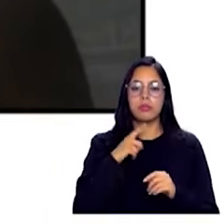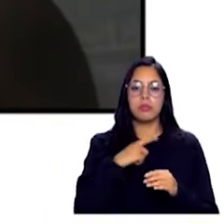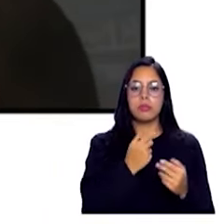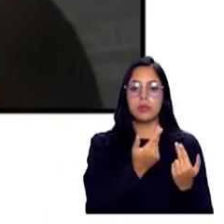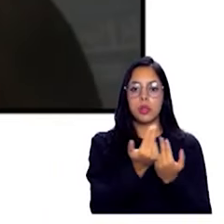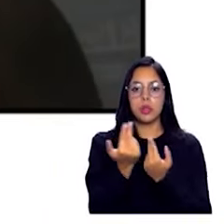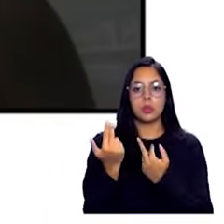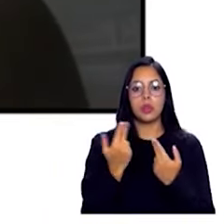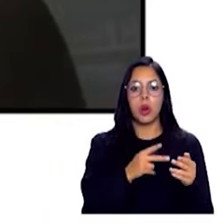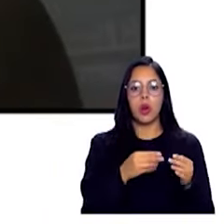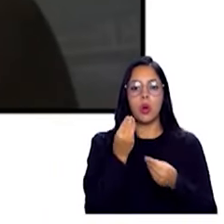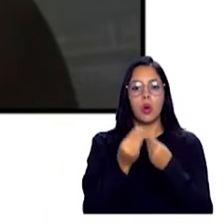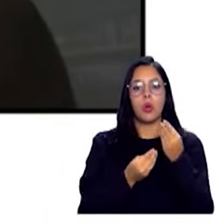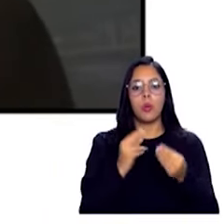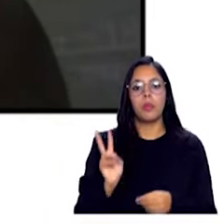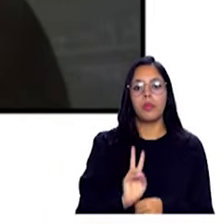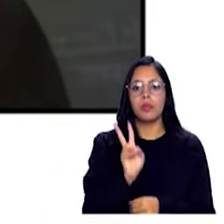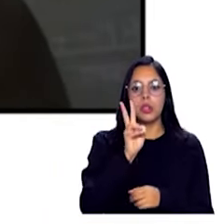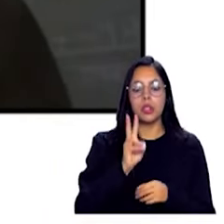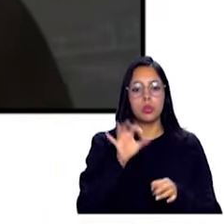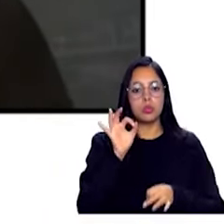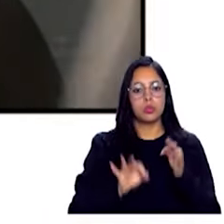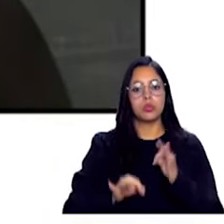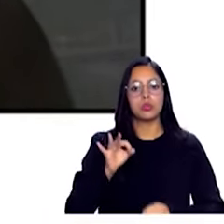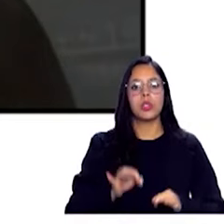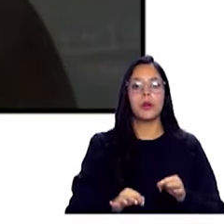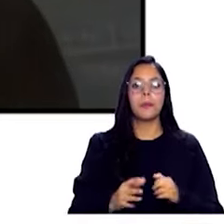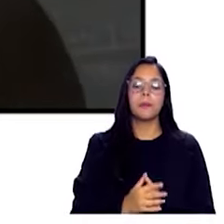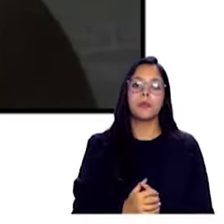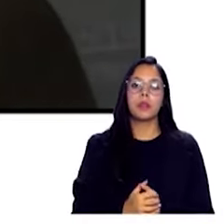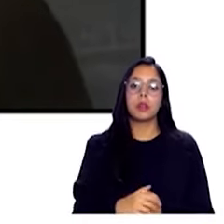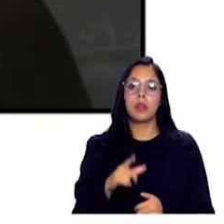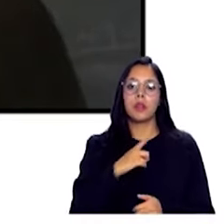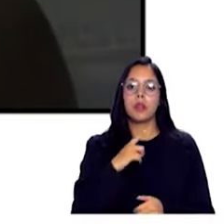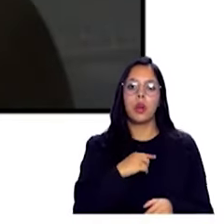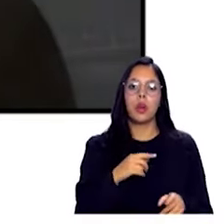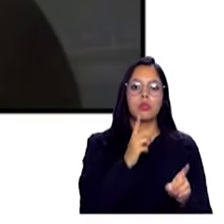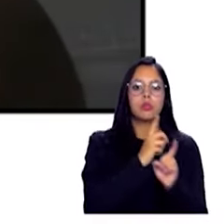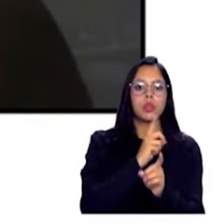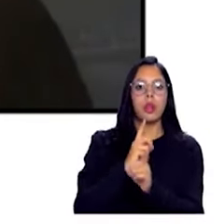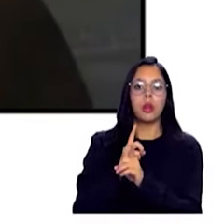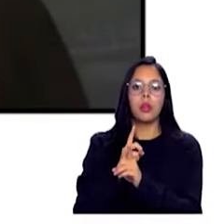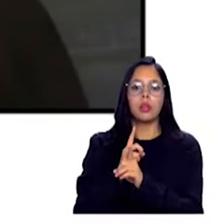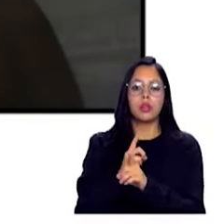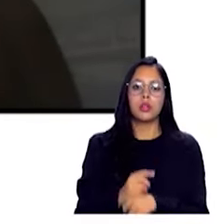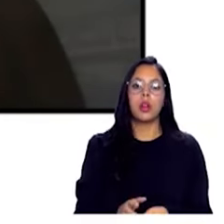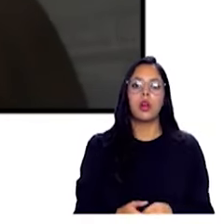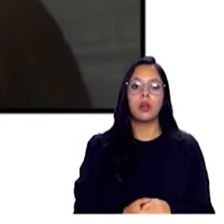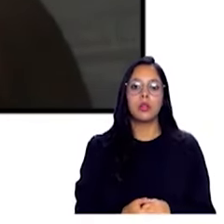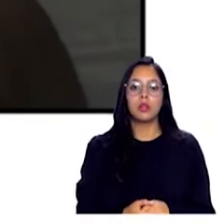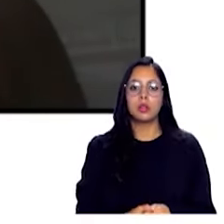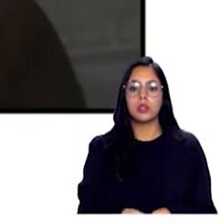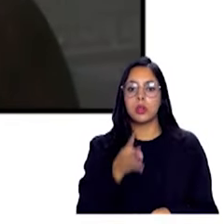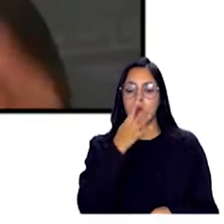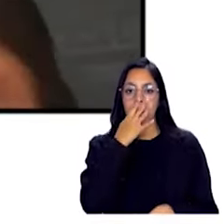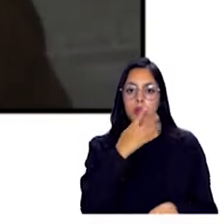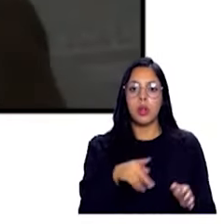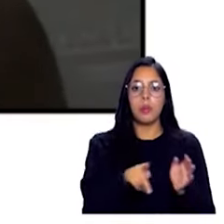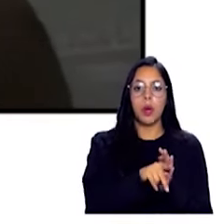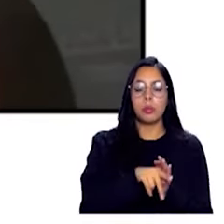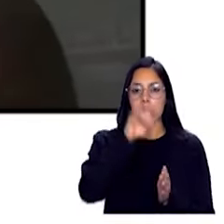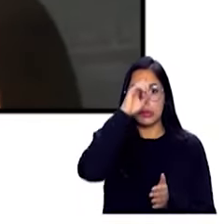como valor jurídico né de fato as hipóteses em que se ident fica num caso concreto o interesse cacional